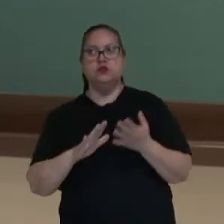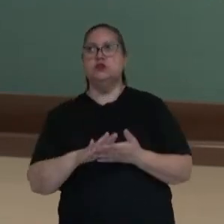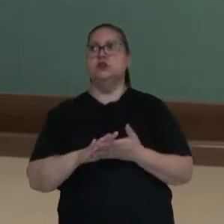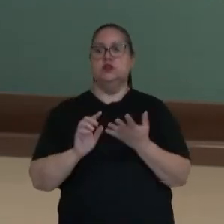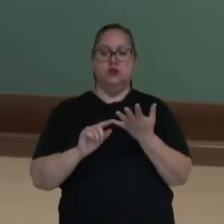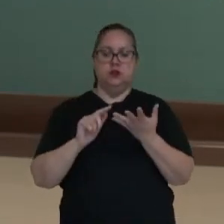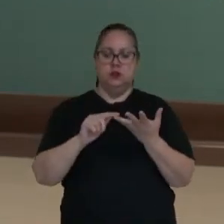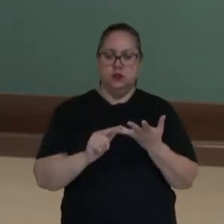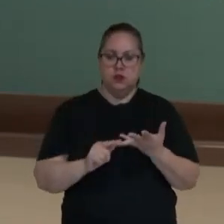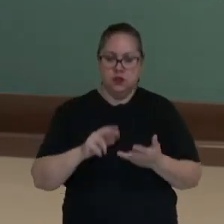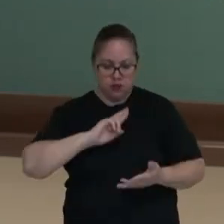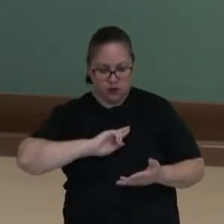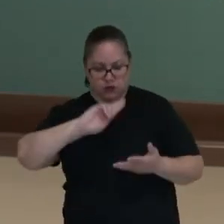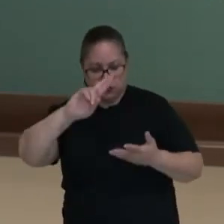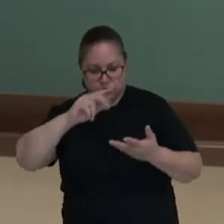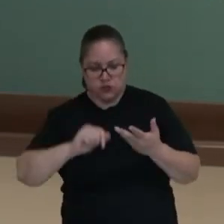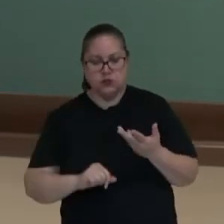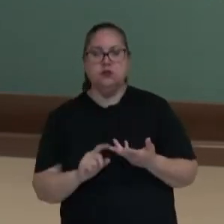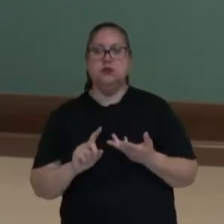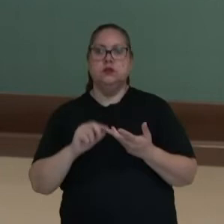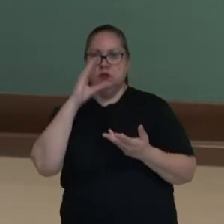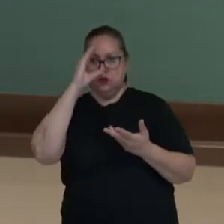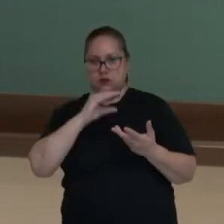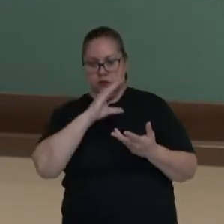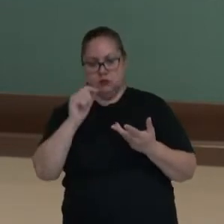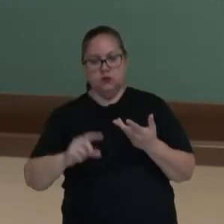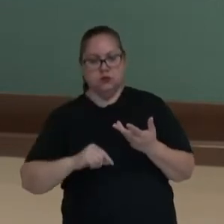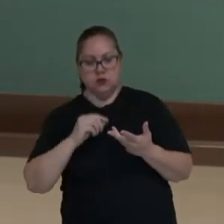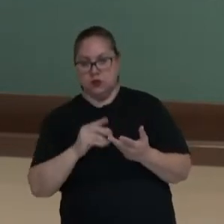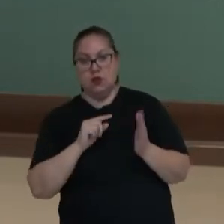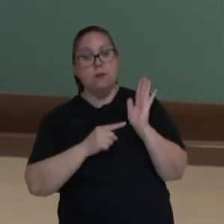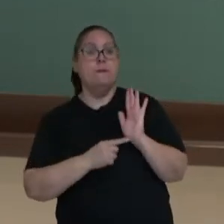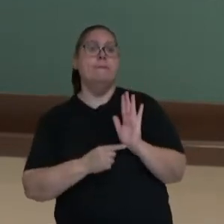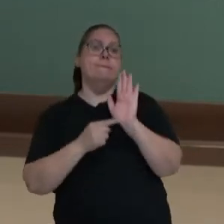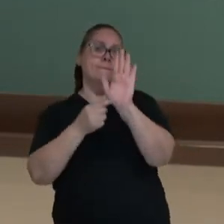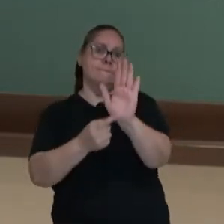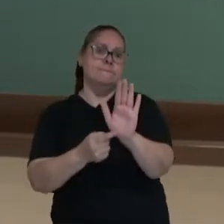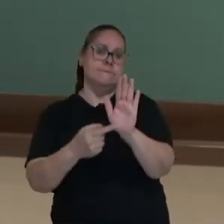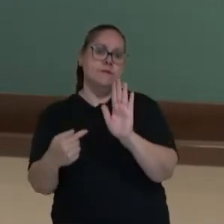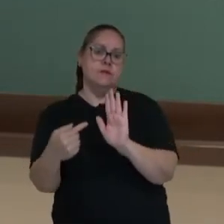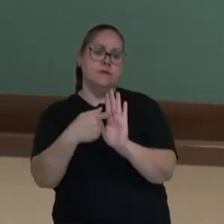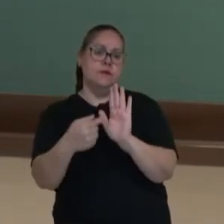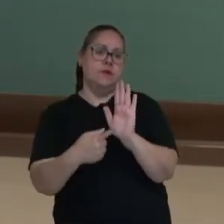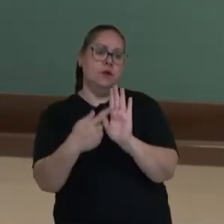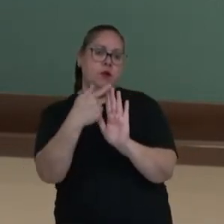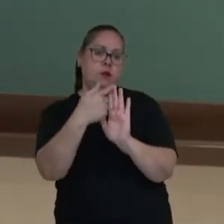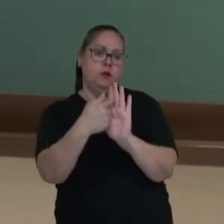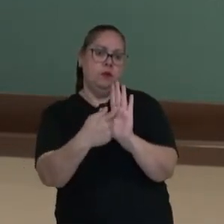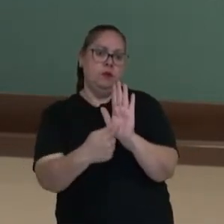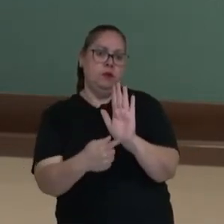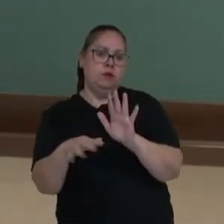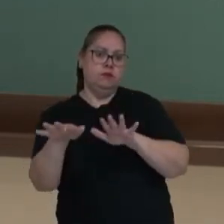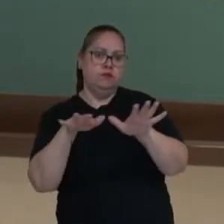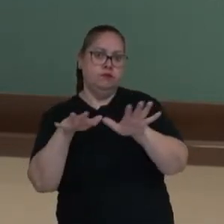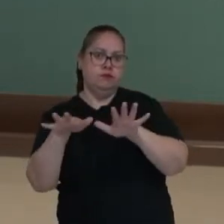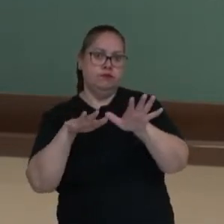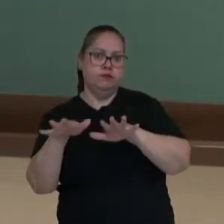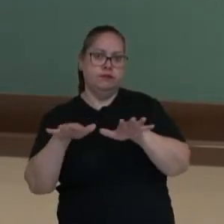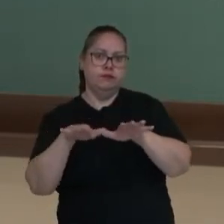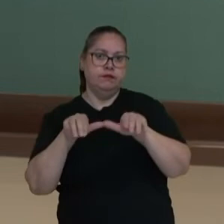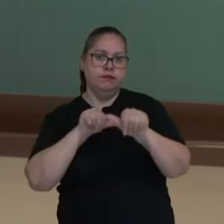da religiosidade católica, e apresentou, né? E daí começou um movimento